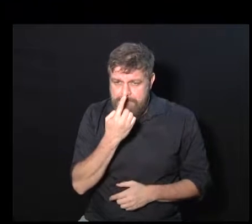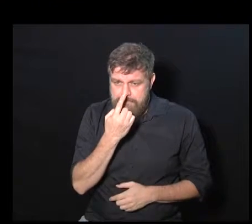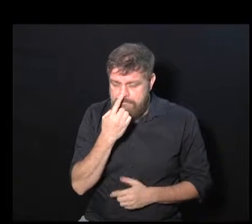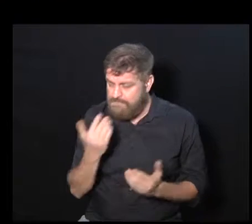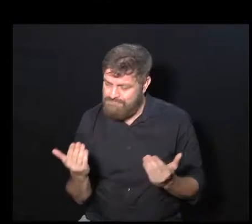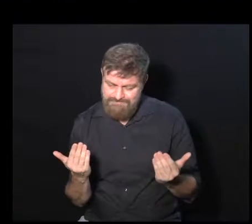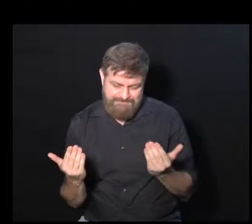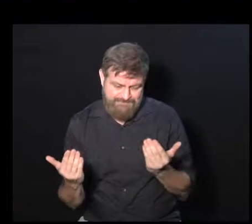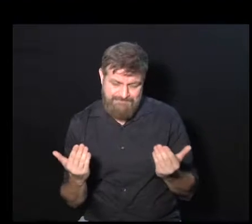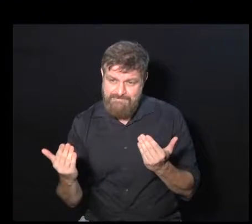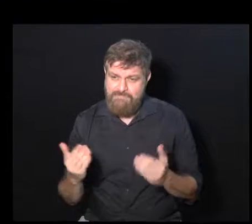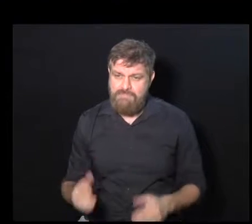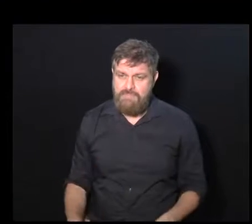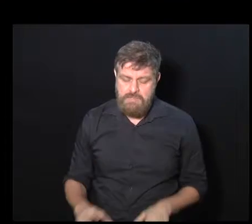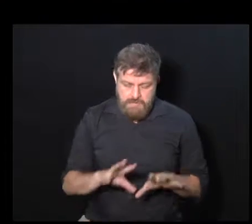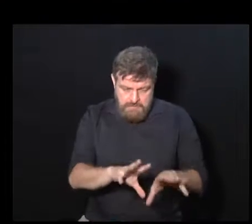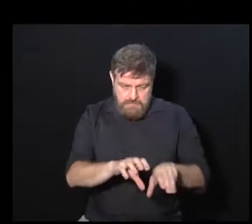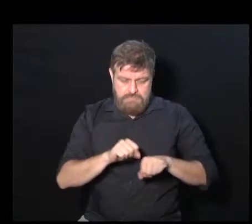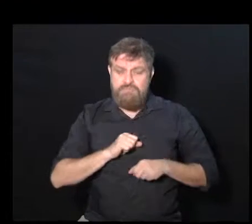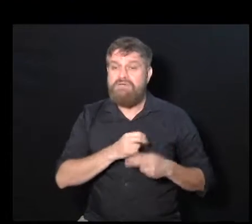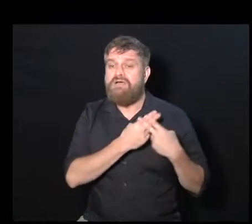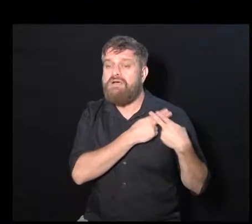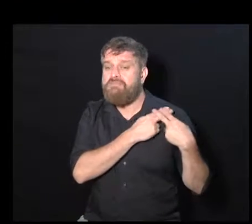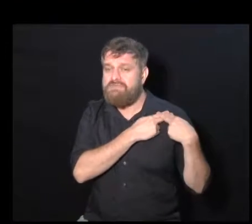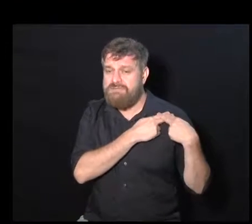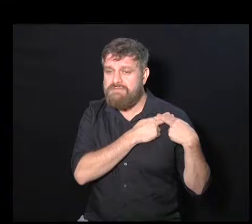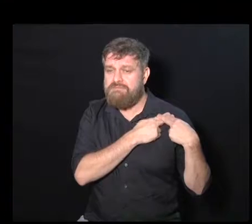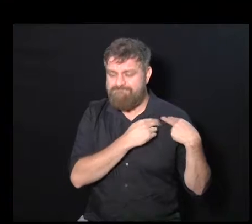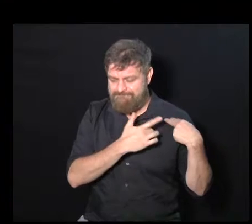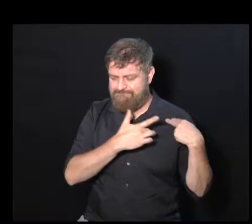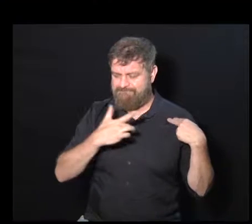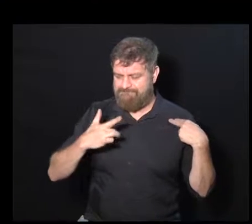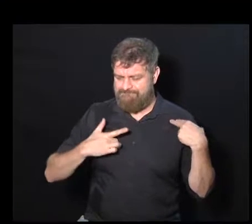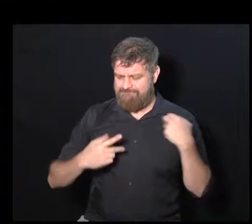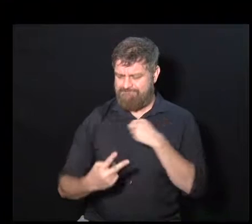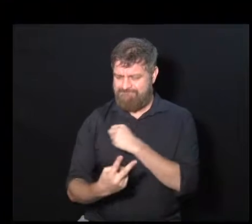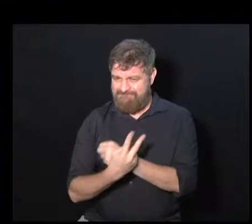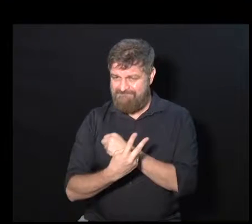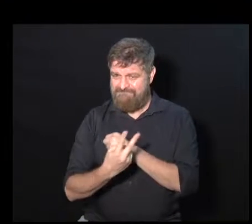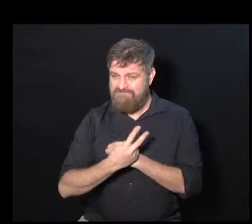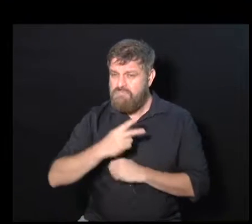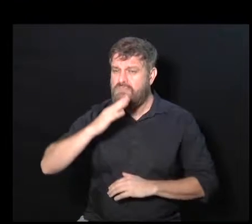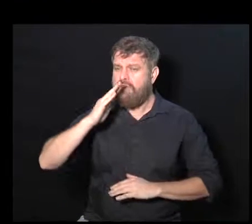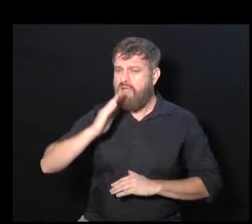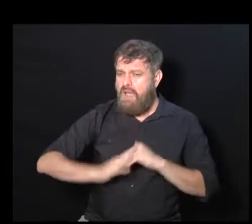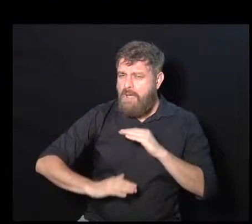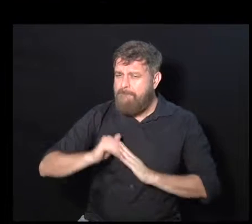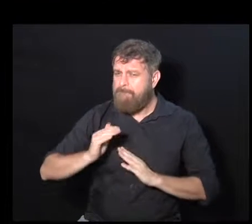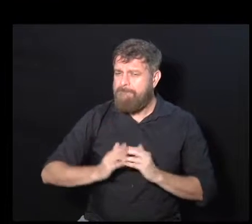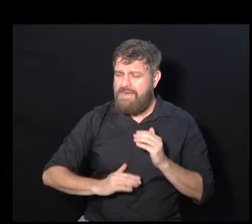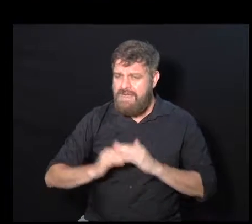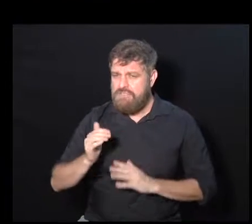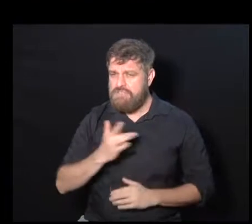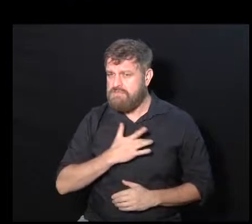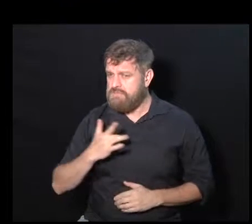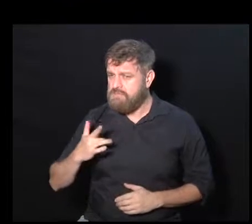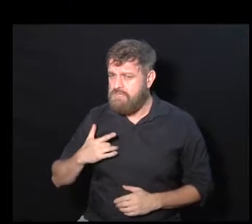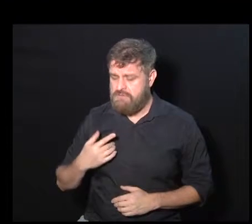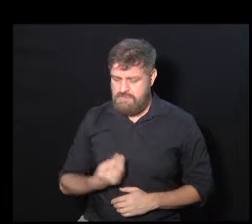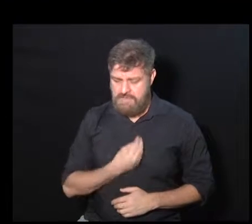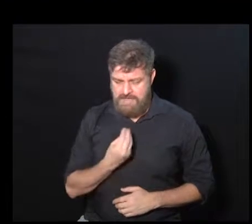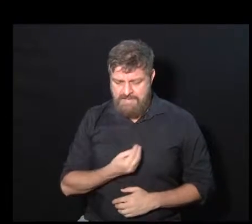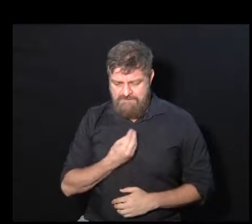utilizar. Ele assume a responsabilidade da sua saúde, fazendo práticas saudáveis, hábitos de vida